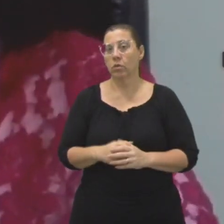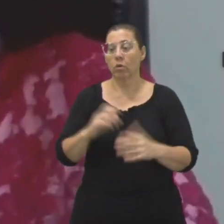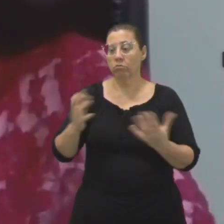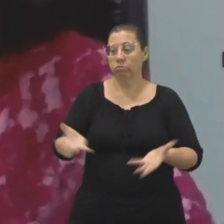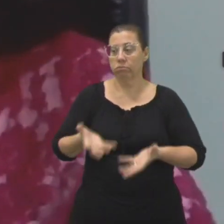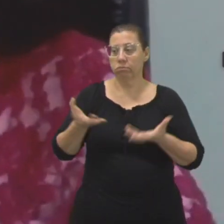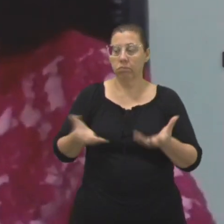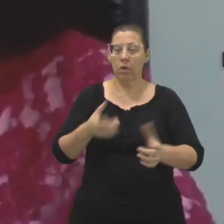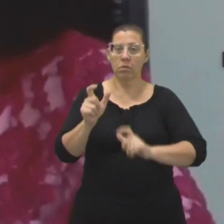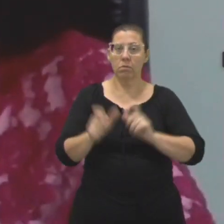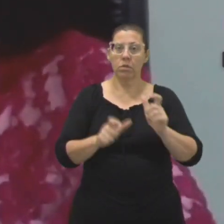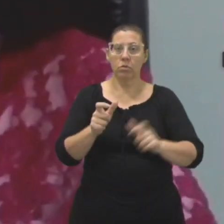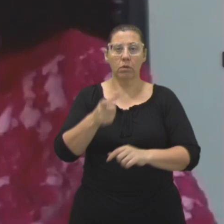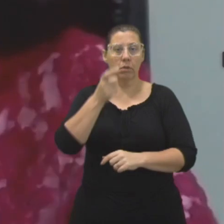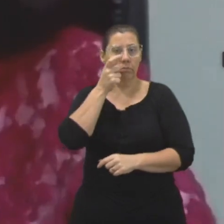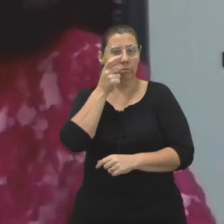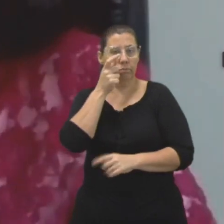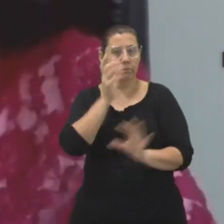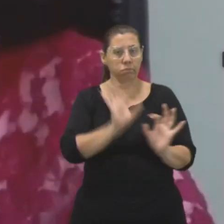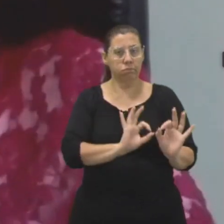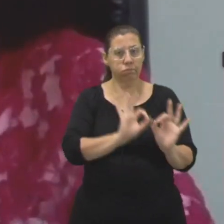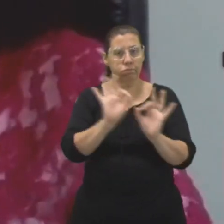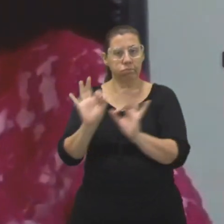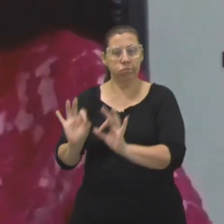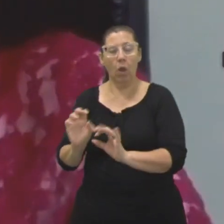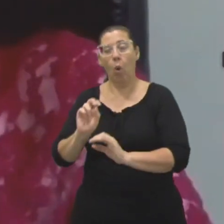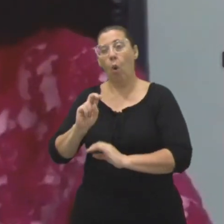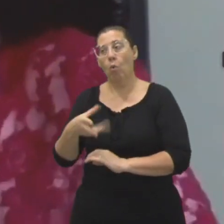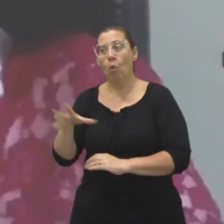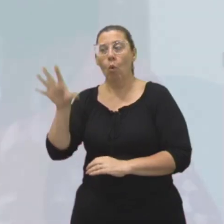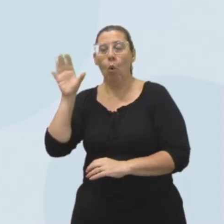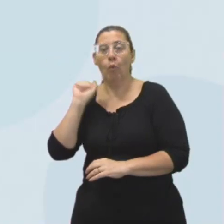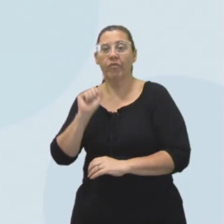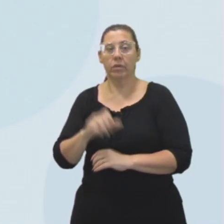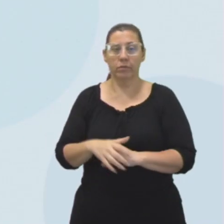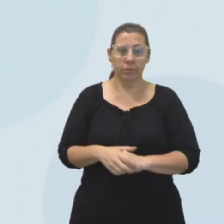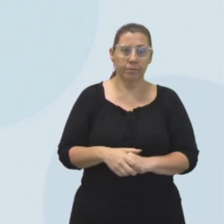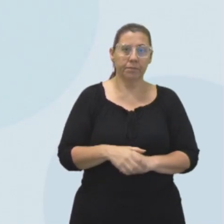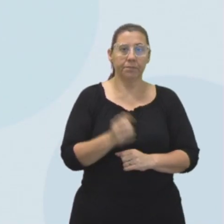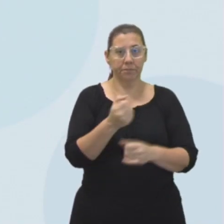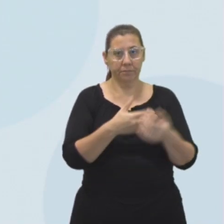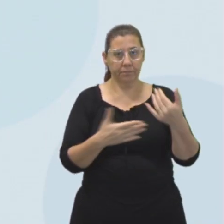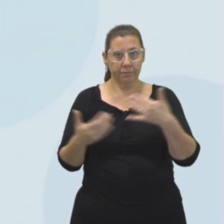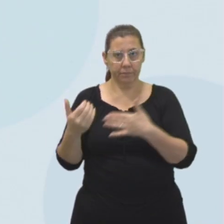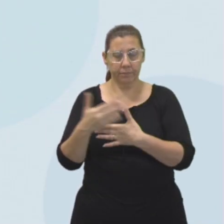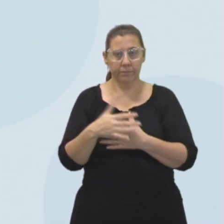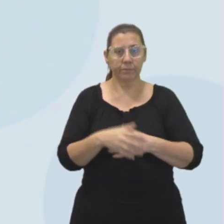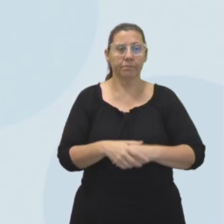o público que está assistindo, está ouvindo aquela narrativa. Próximo slide.